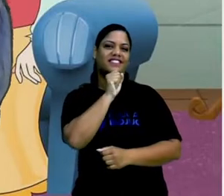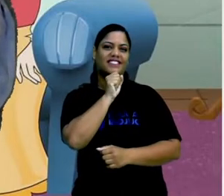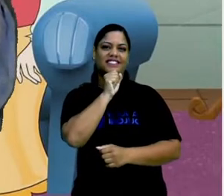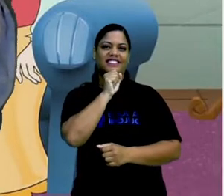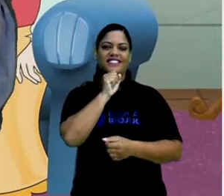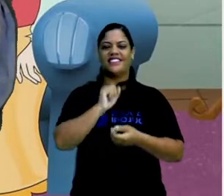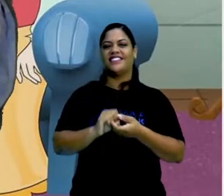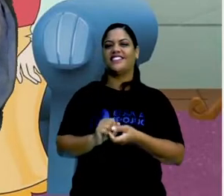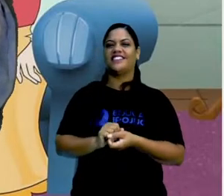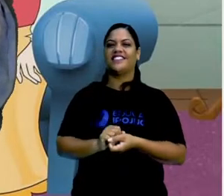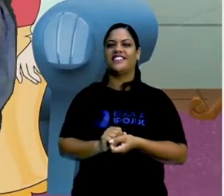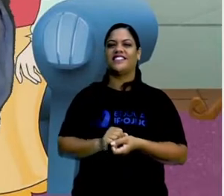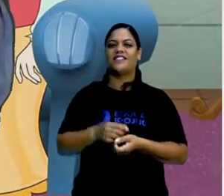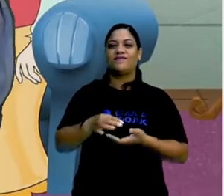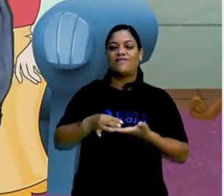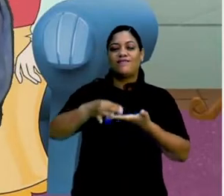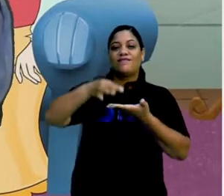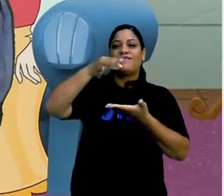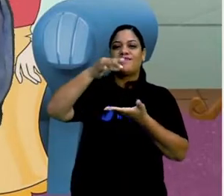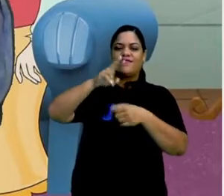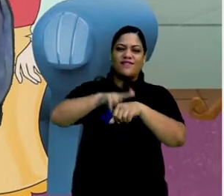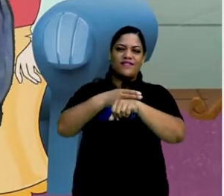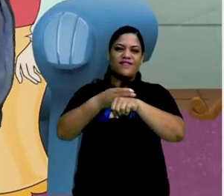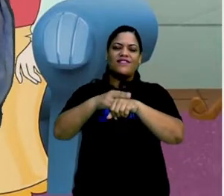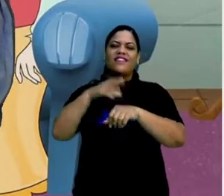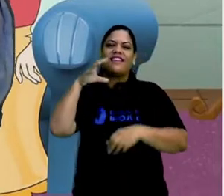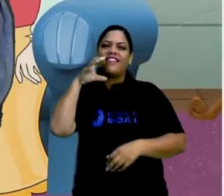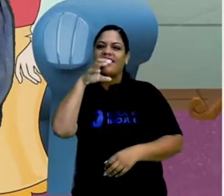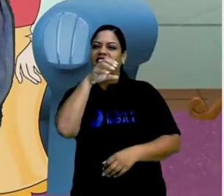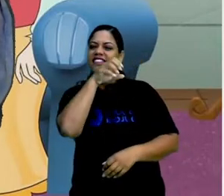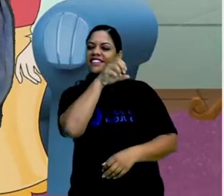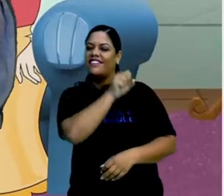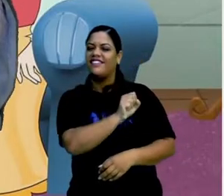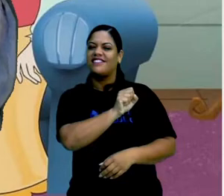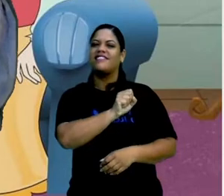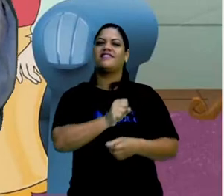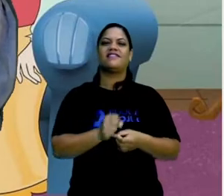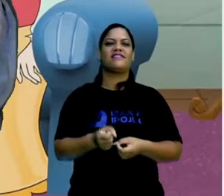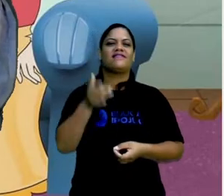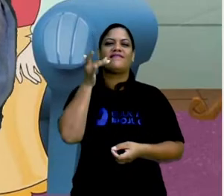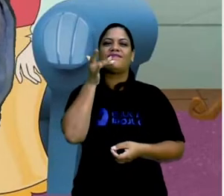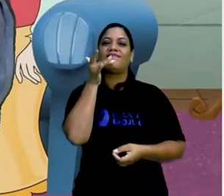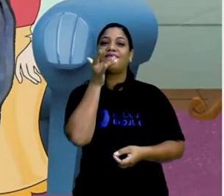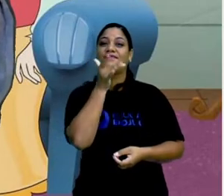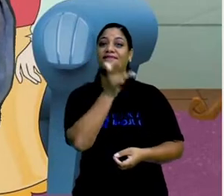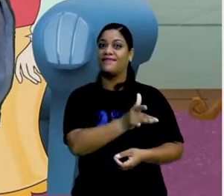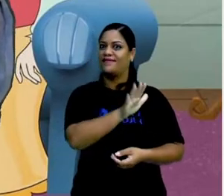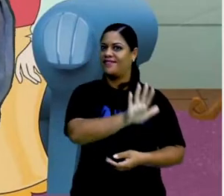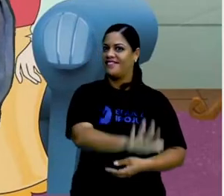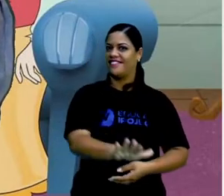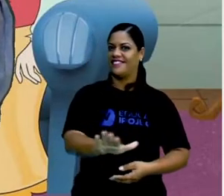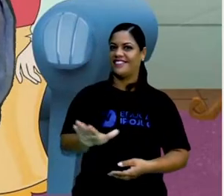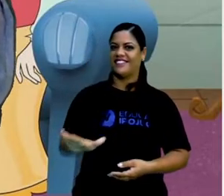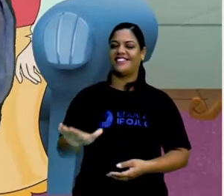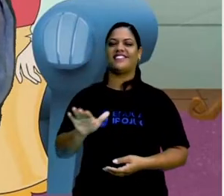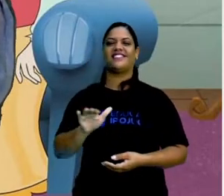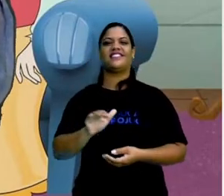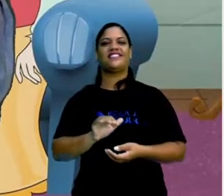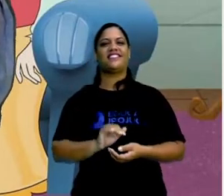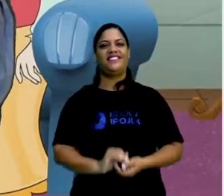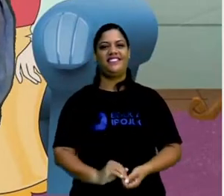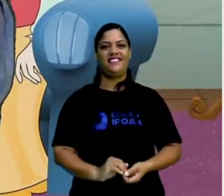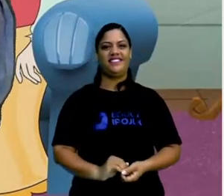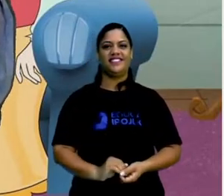tomar aquele chocolate quente, hein, leiturinha? É. Isso mesmo. É uma delícia, criança. Que bolo. Isso.